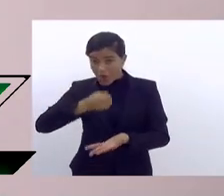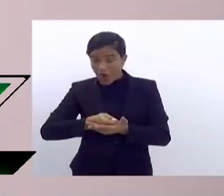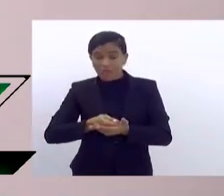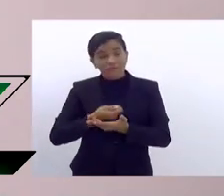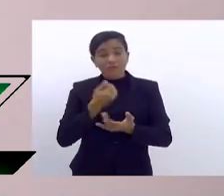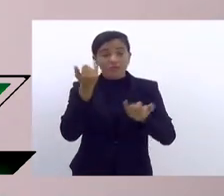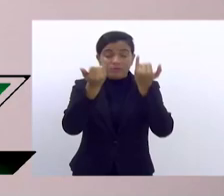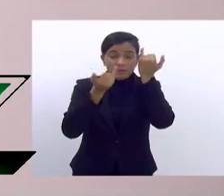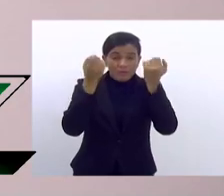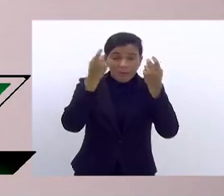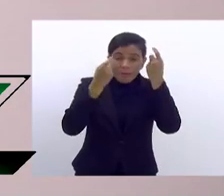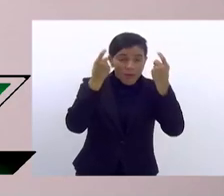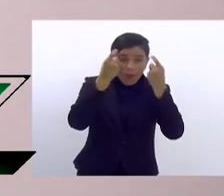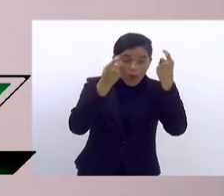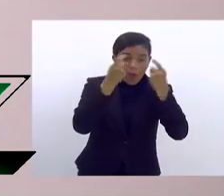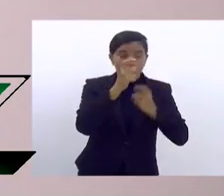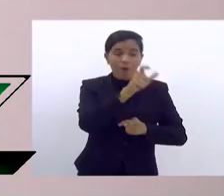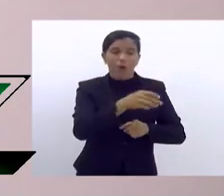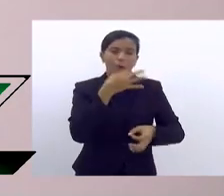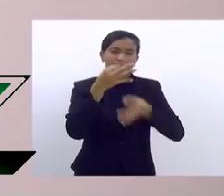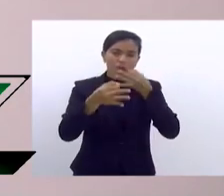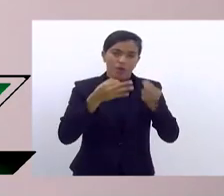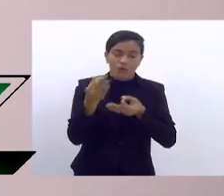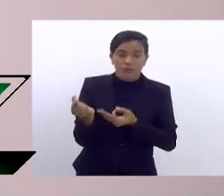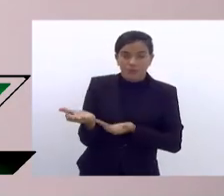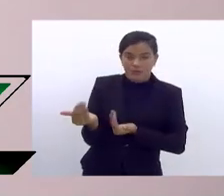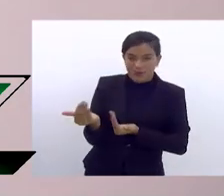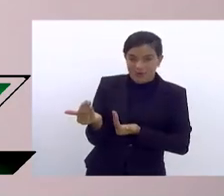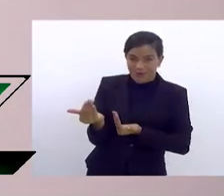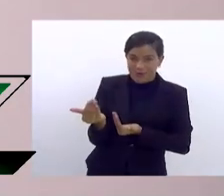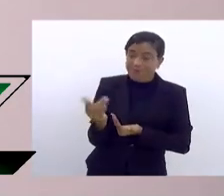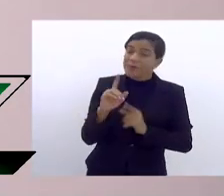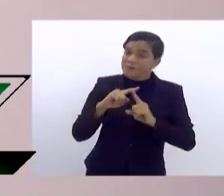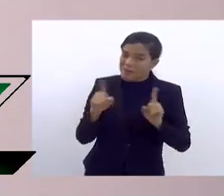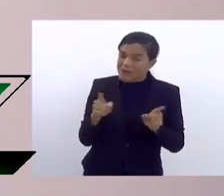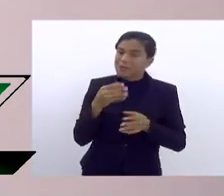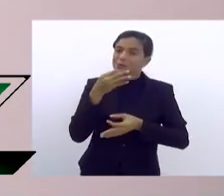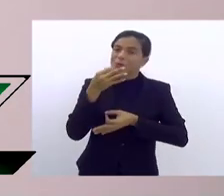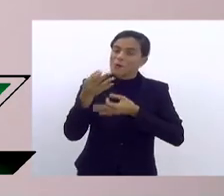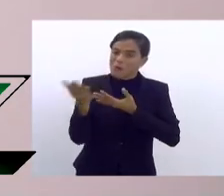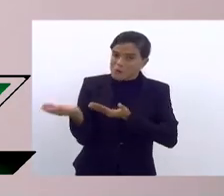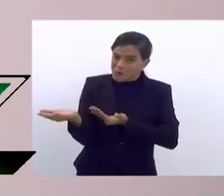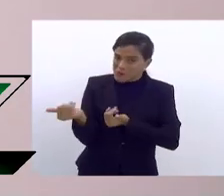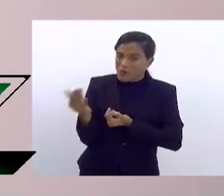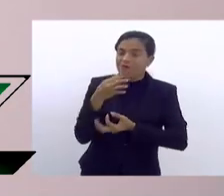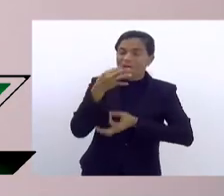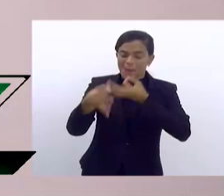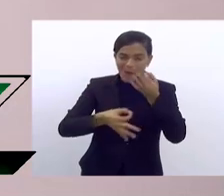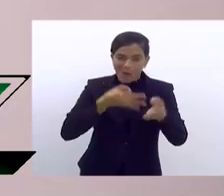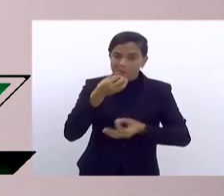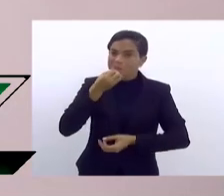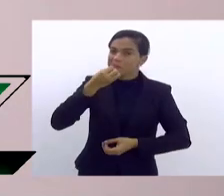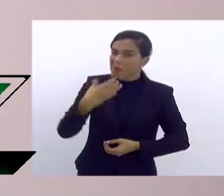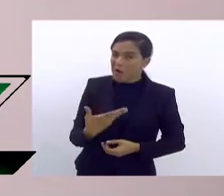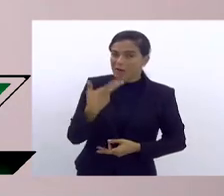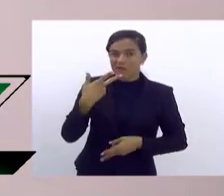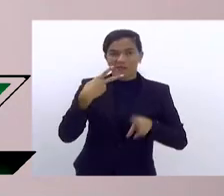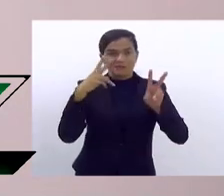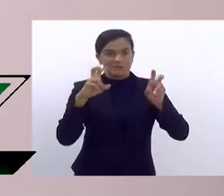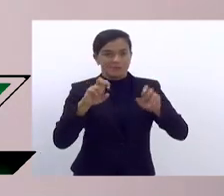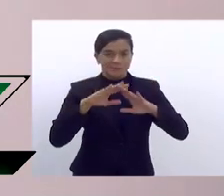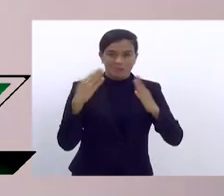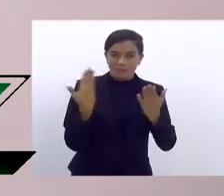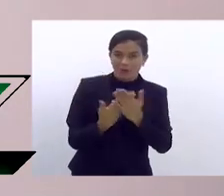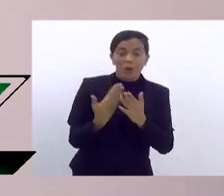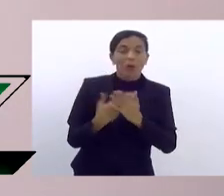ouvido ao que os jovens têm a dizer e eles têm coisas muito boas a dizer sobre a escola que